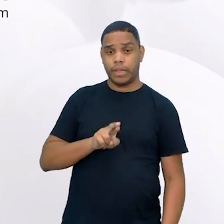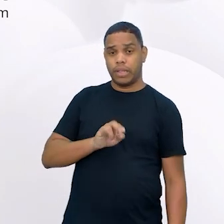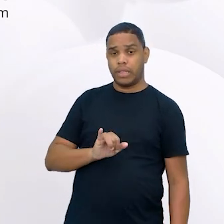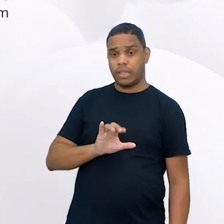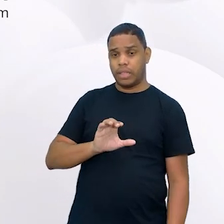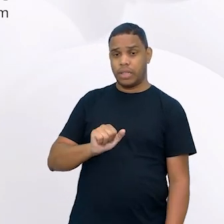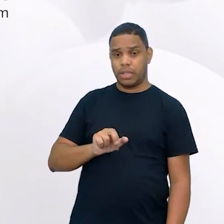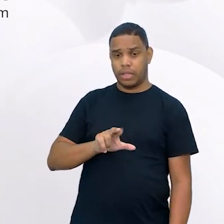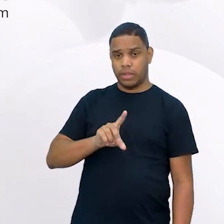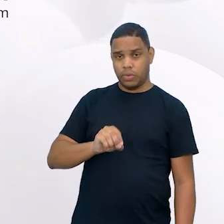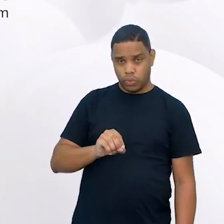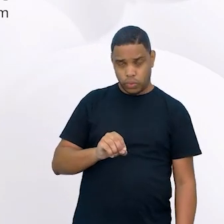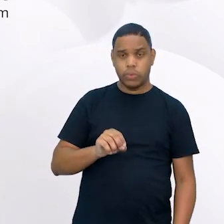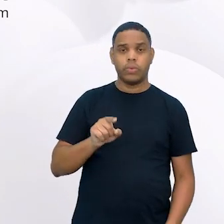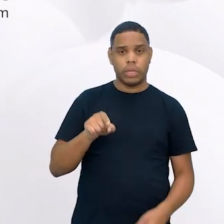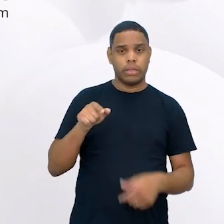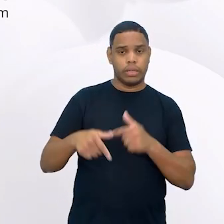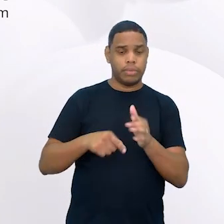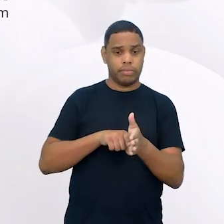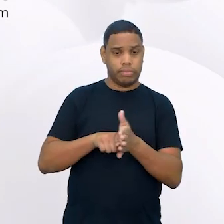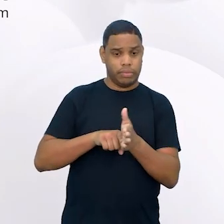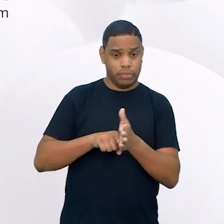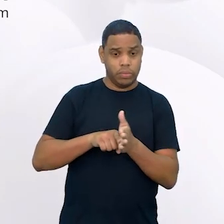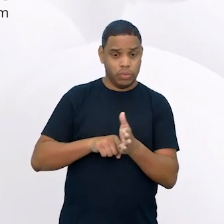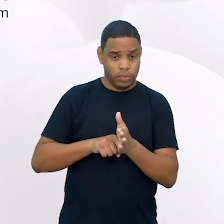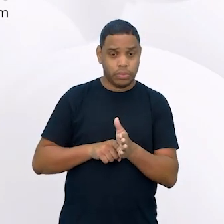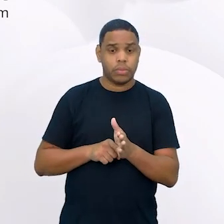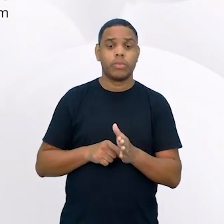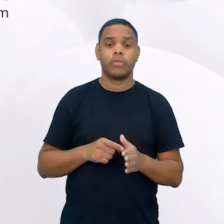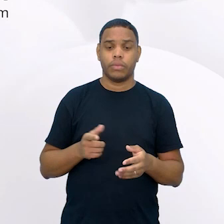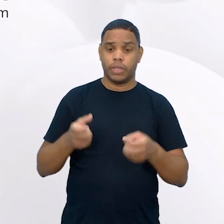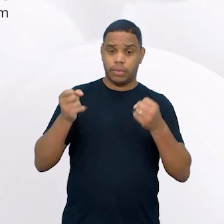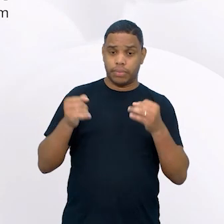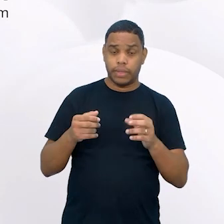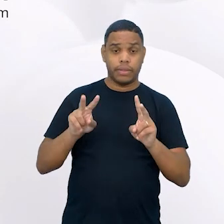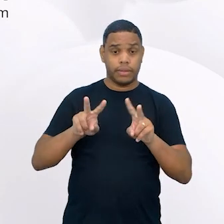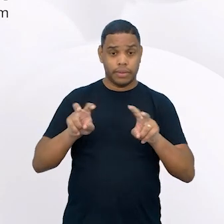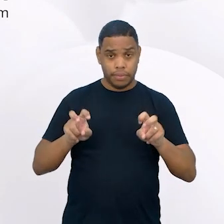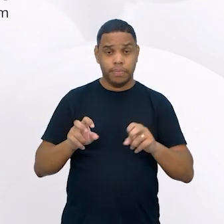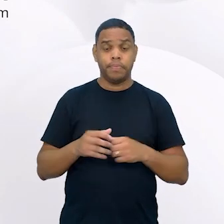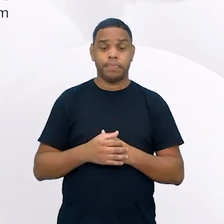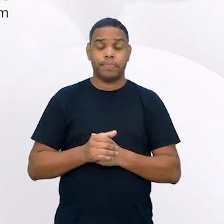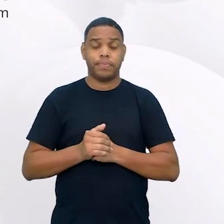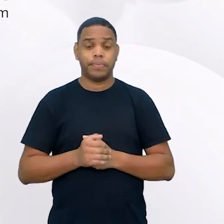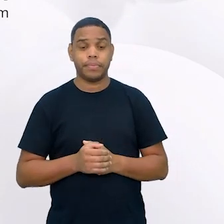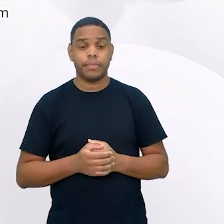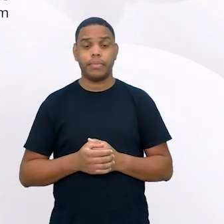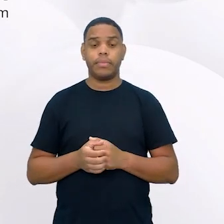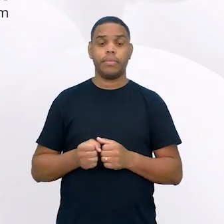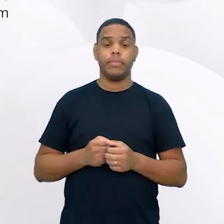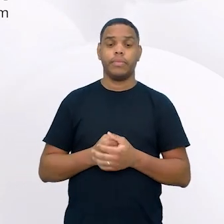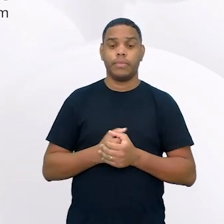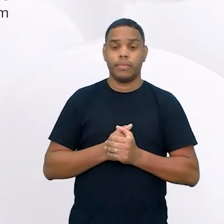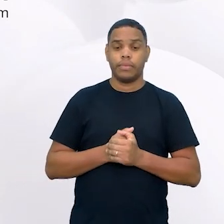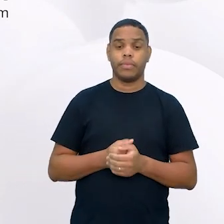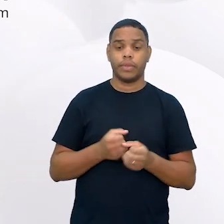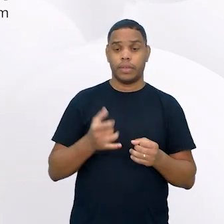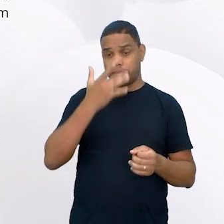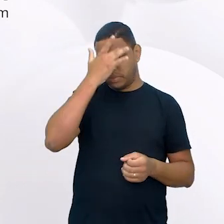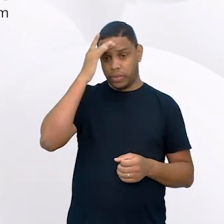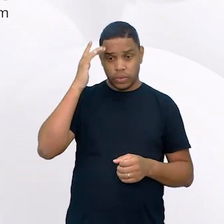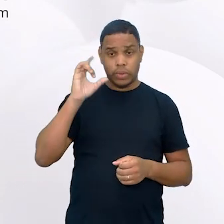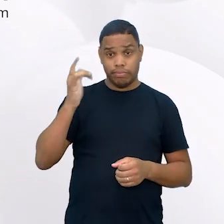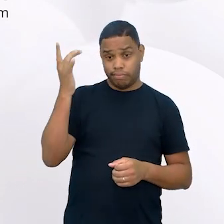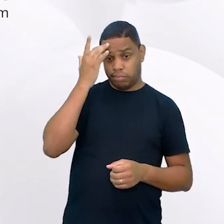Guimarães, que é um publicitário e consultor de branding, que fez menção a esse tema nos nossos trabalhos, ele fala, né, que uma pessoa